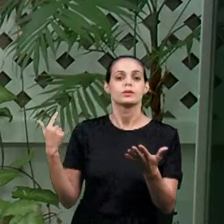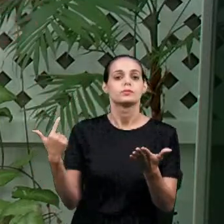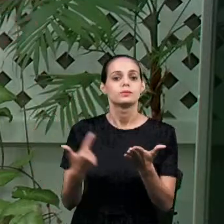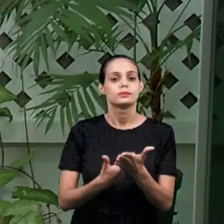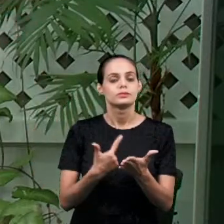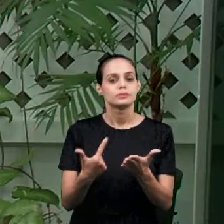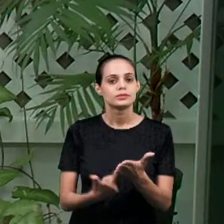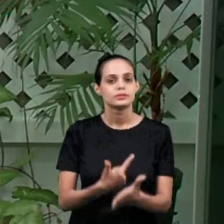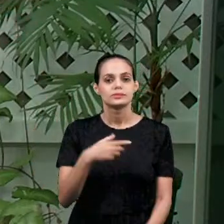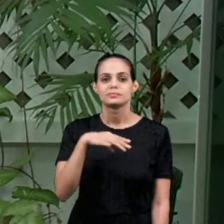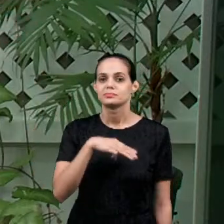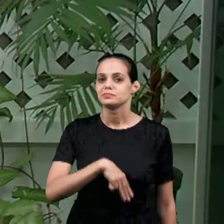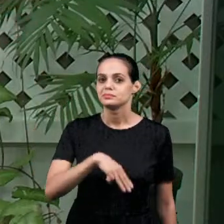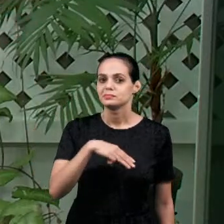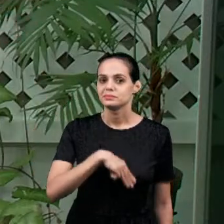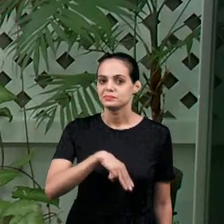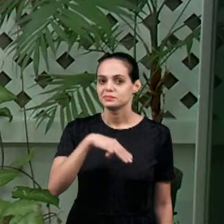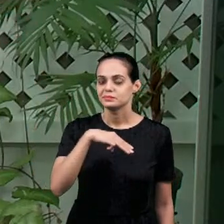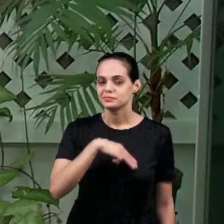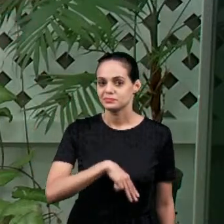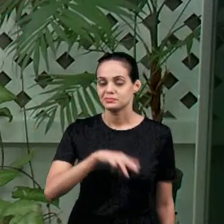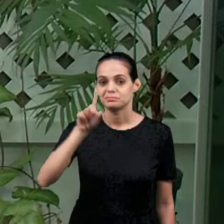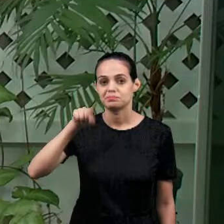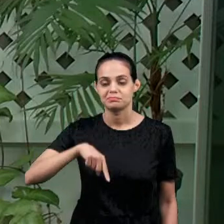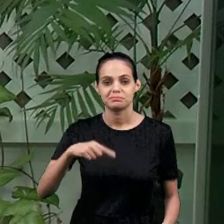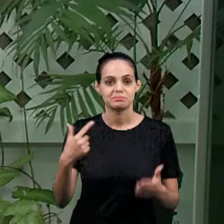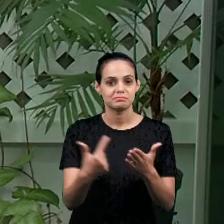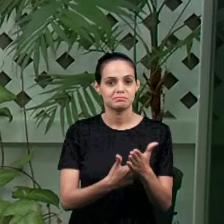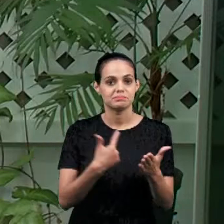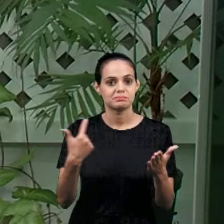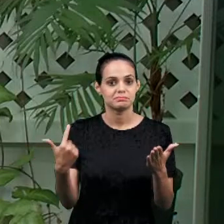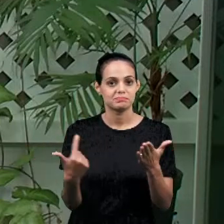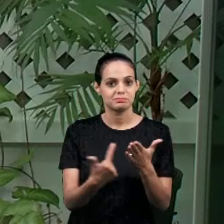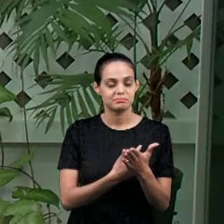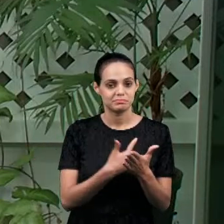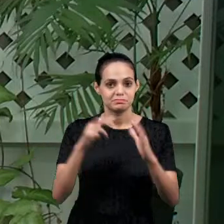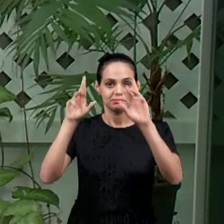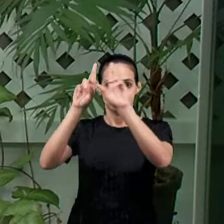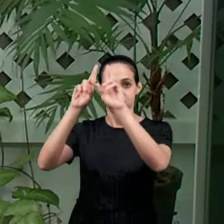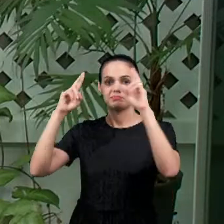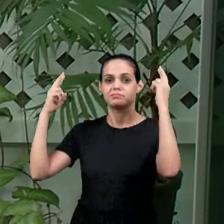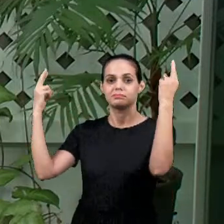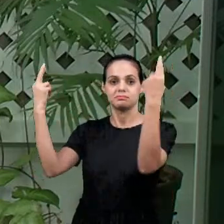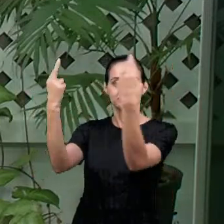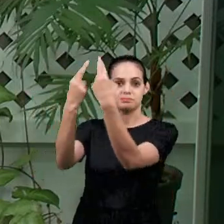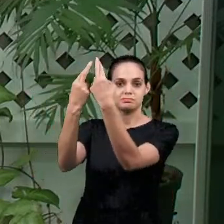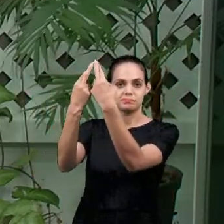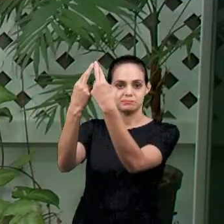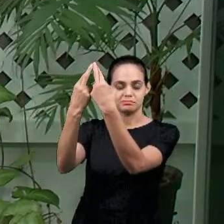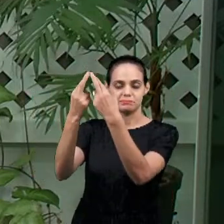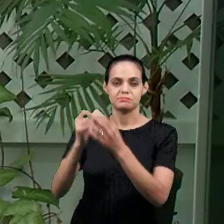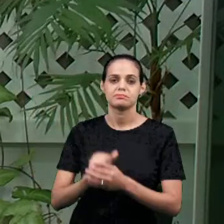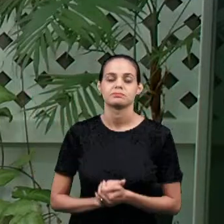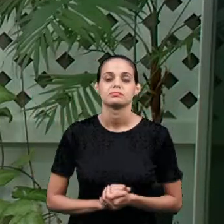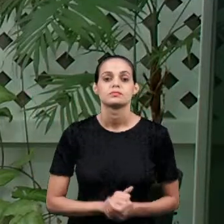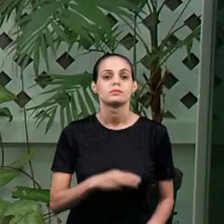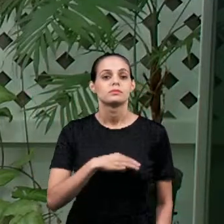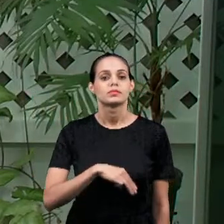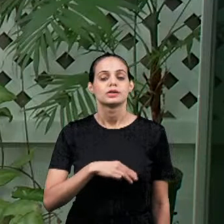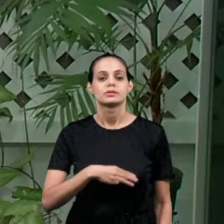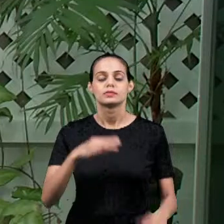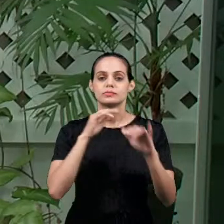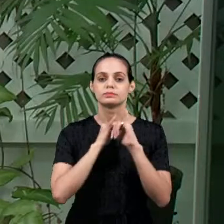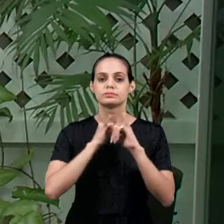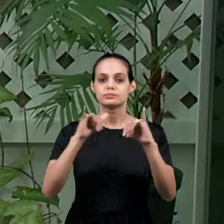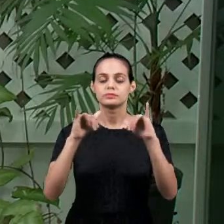livro, não é do reino. Mateus é vamos dizer, o evangelista do reino. Os demais,